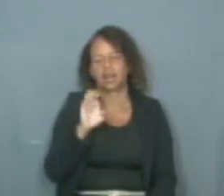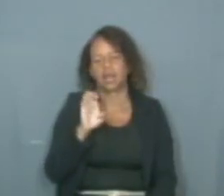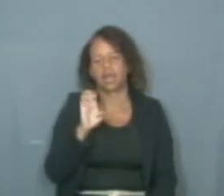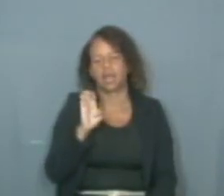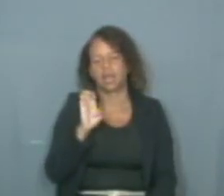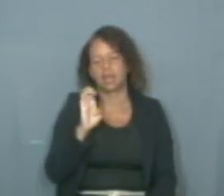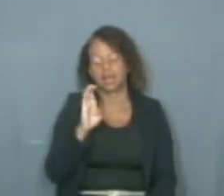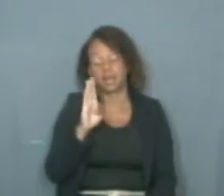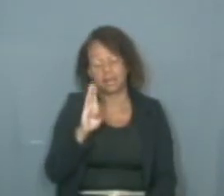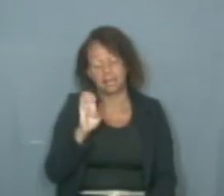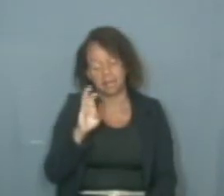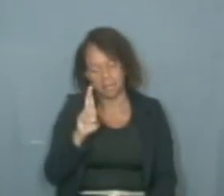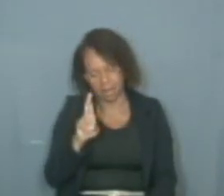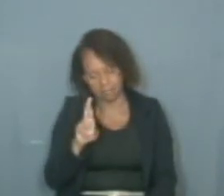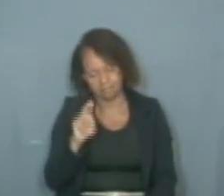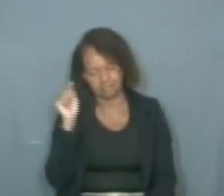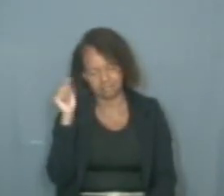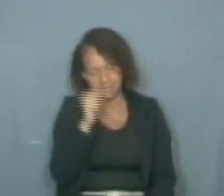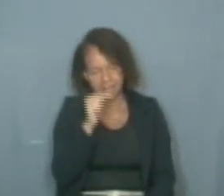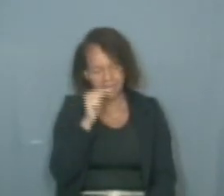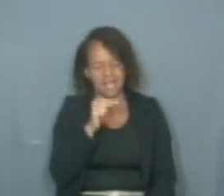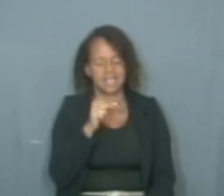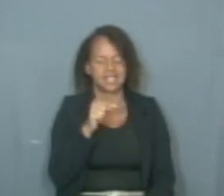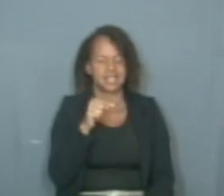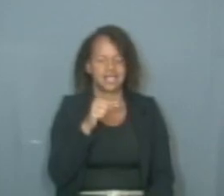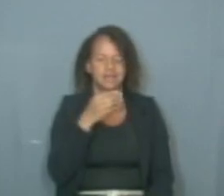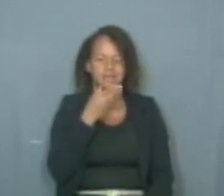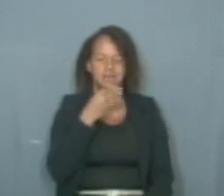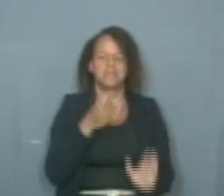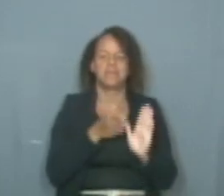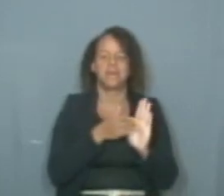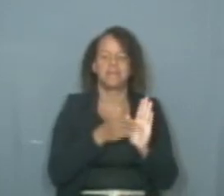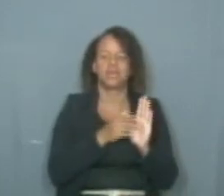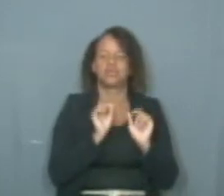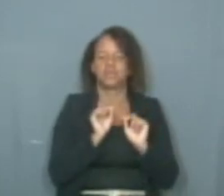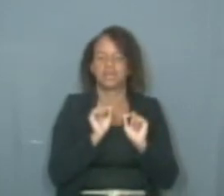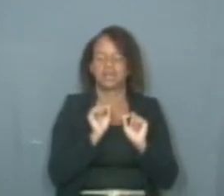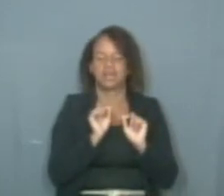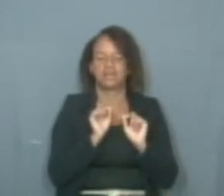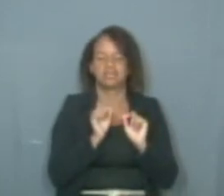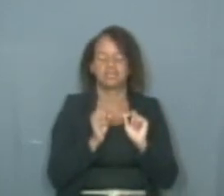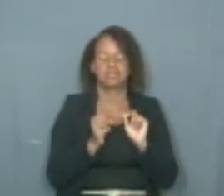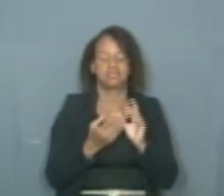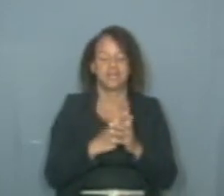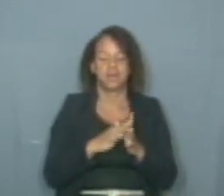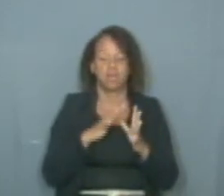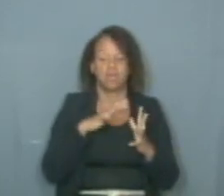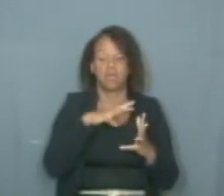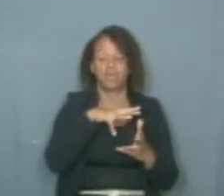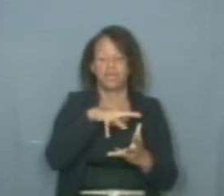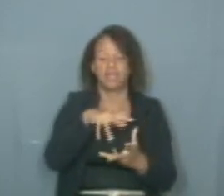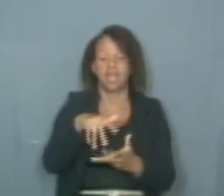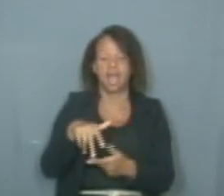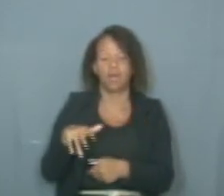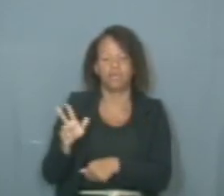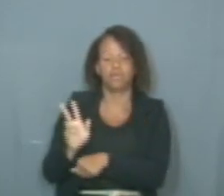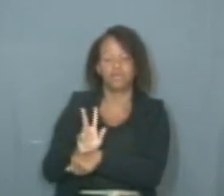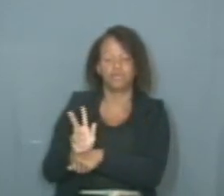Filho. Aplauso este agora proposto pela estreia mundial do filme